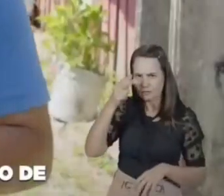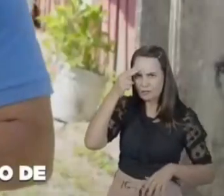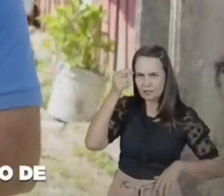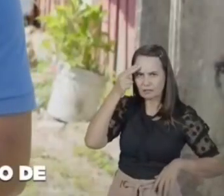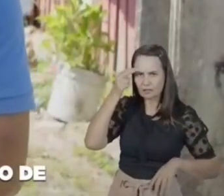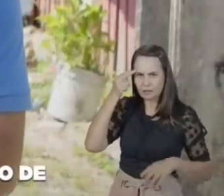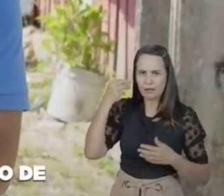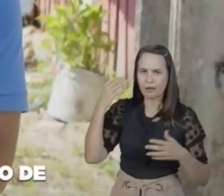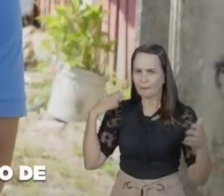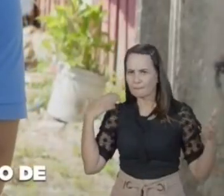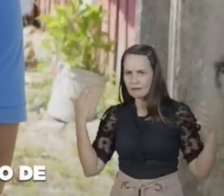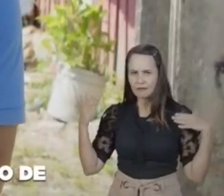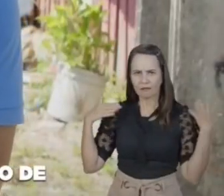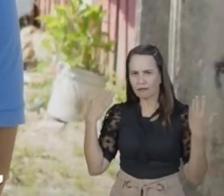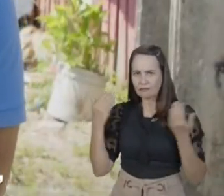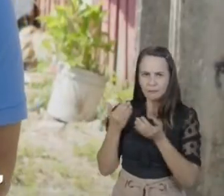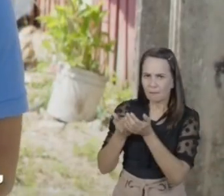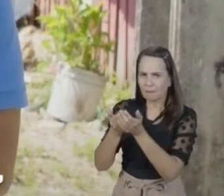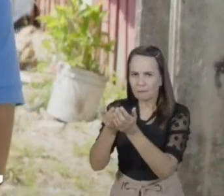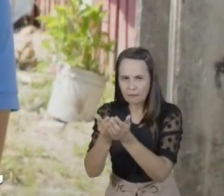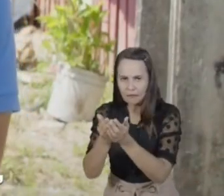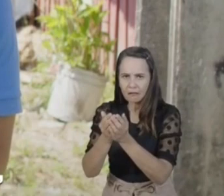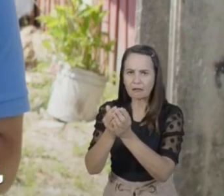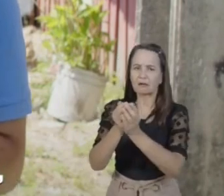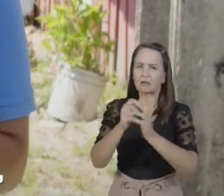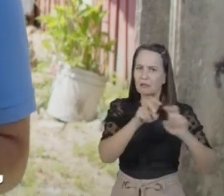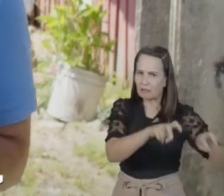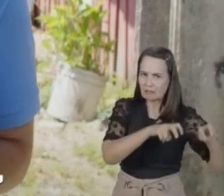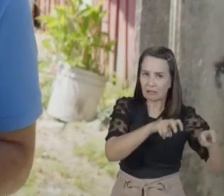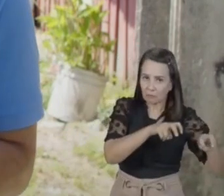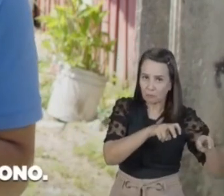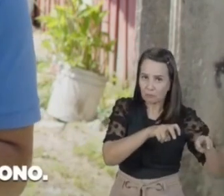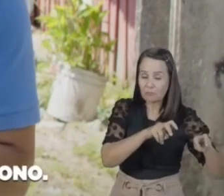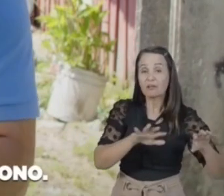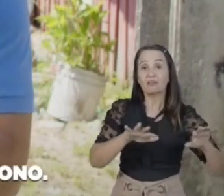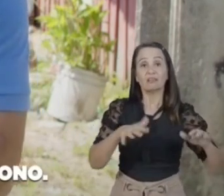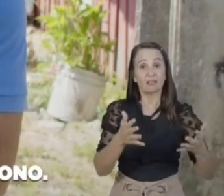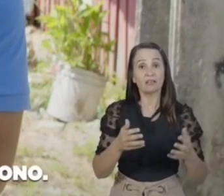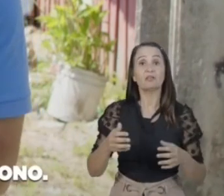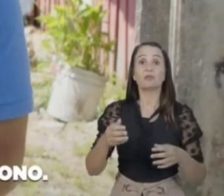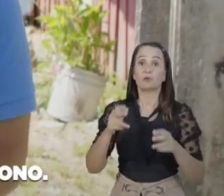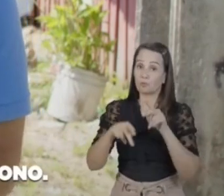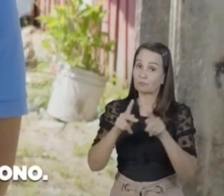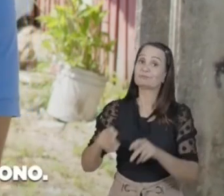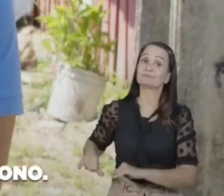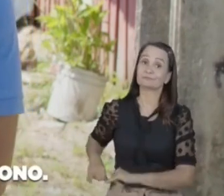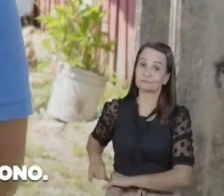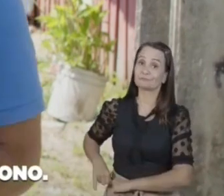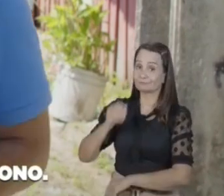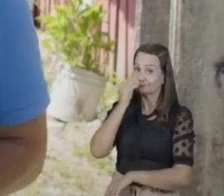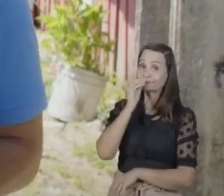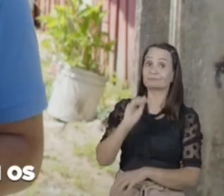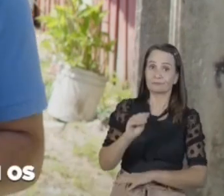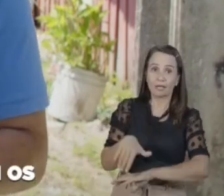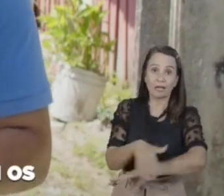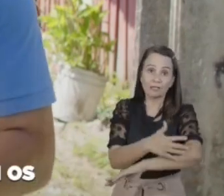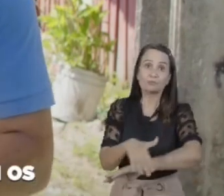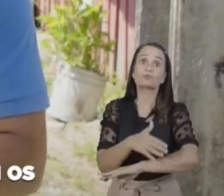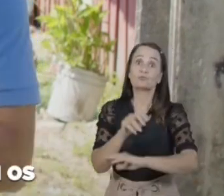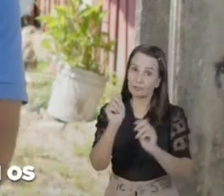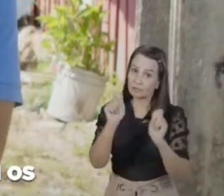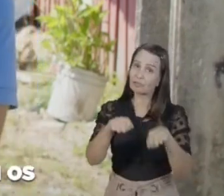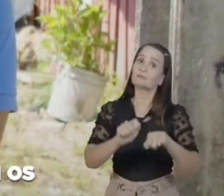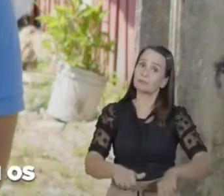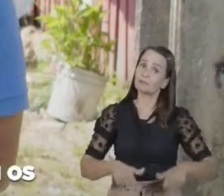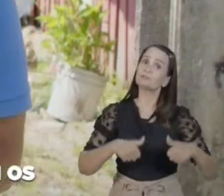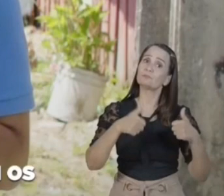Quando você, Daniel, fica passeando de jatinho e curtindo suas fazendas, o povo continua sofrendo com abandono. Quantas